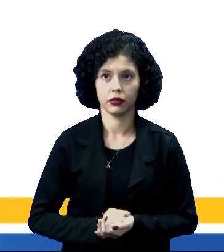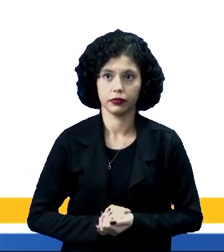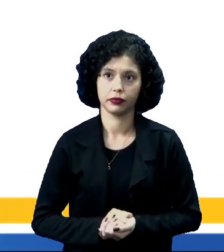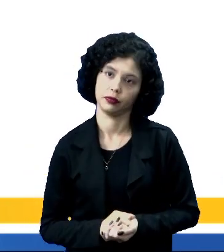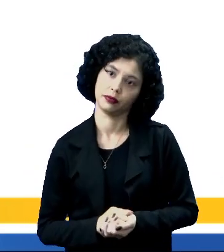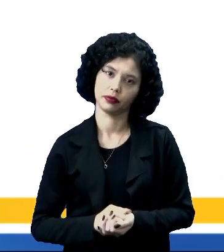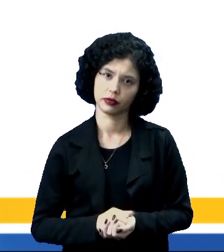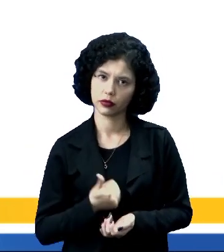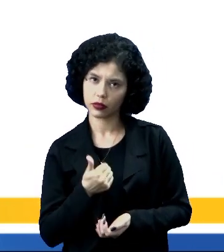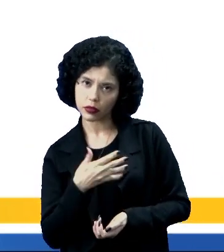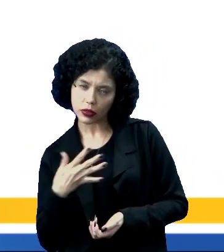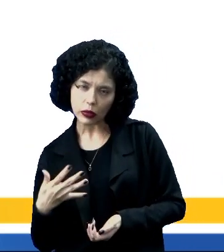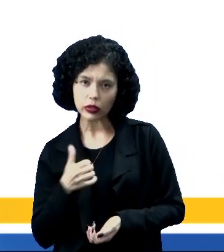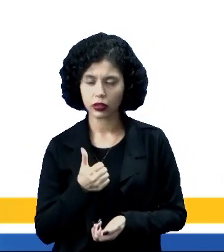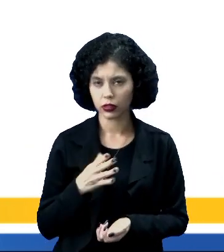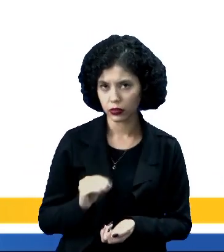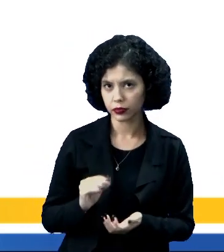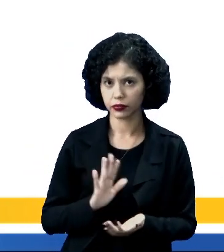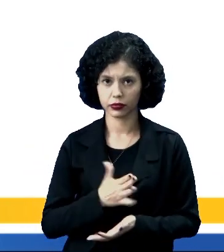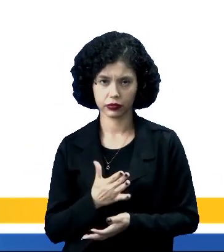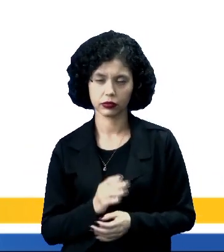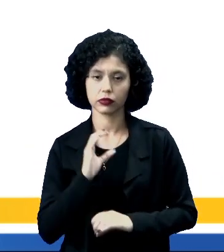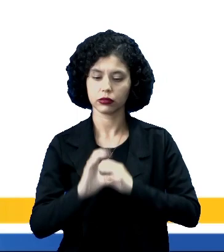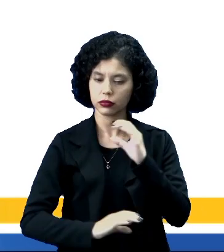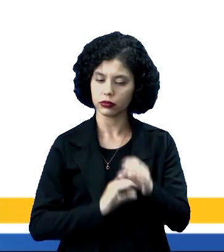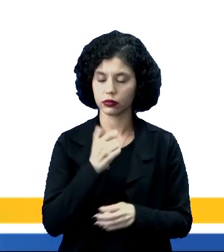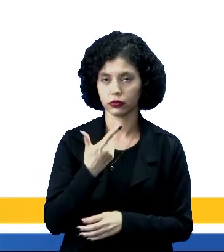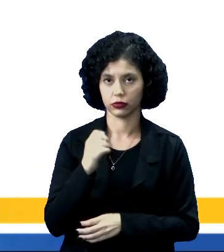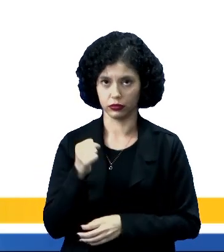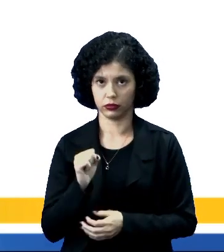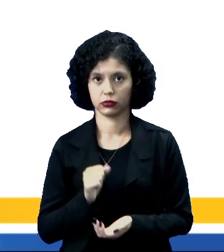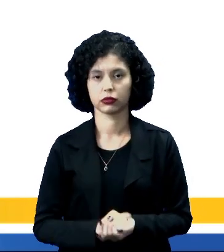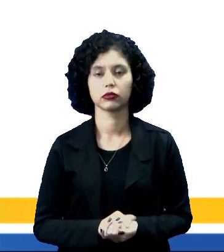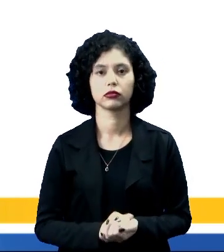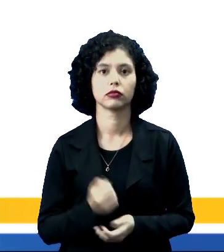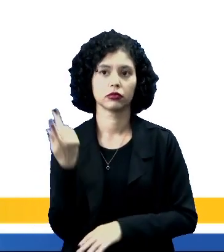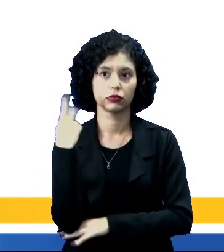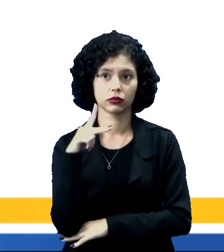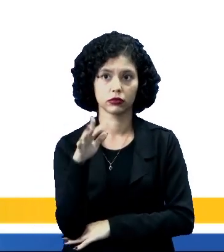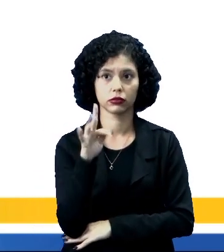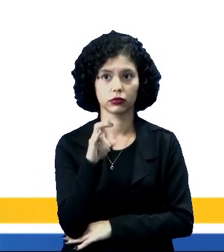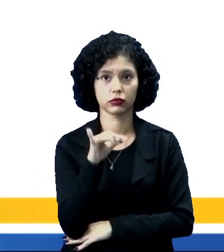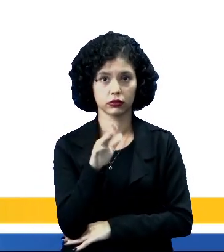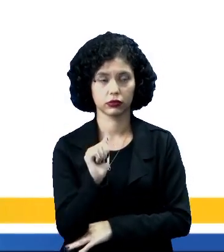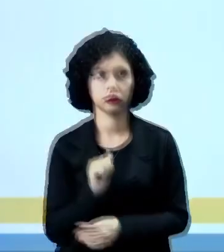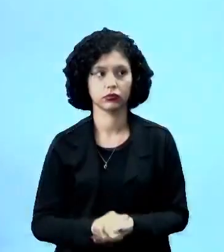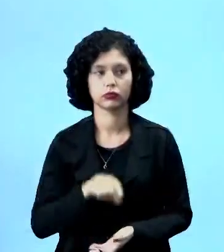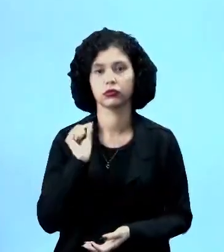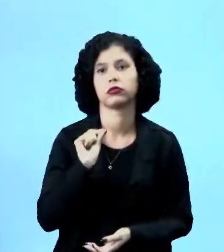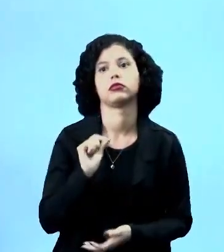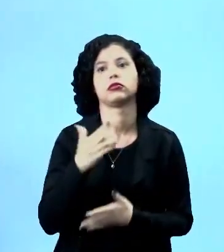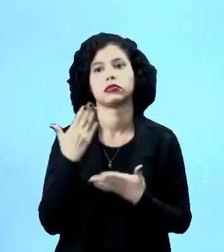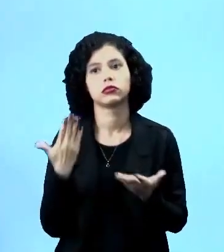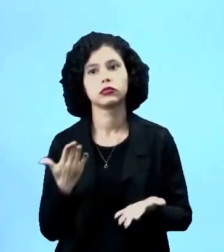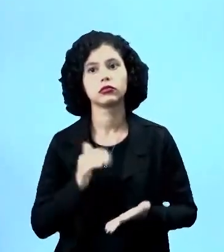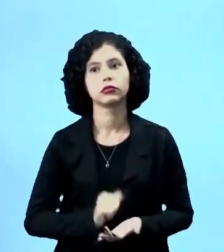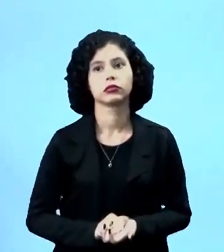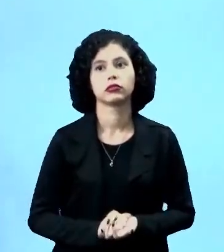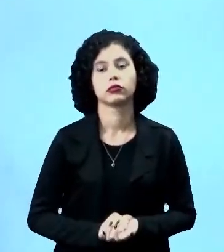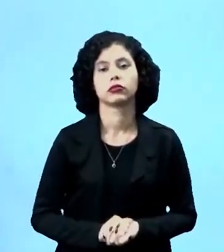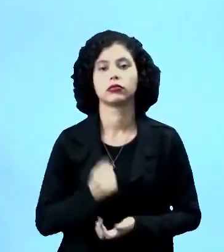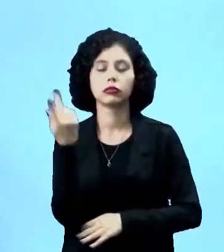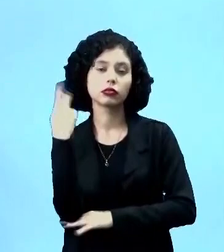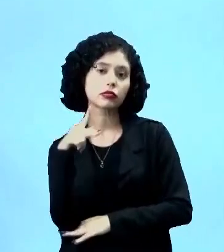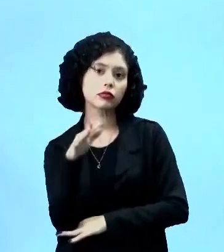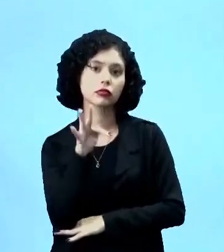do 14º dia considerando-se um ciclo de 28 vai ser o período fértil que quer dizer esse período fértil